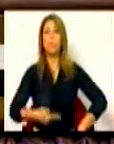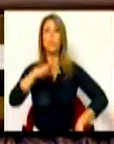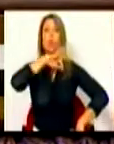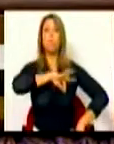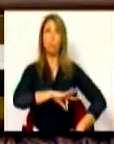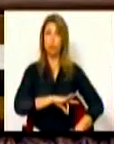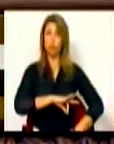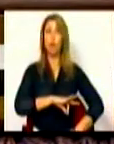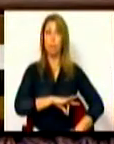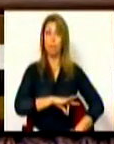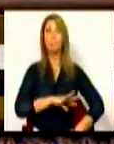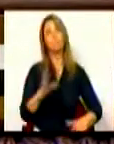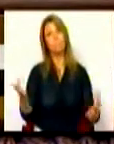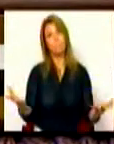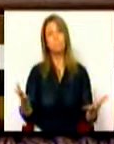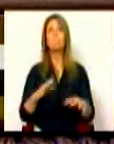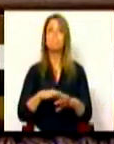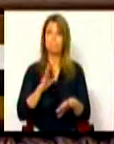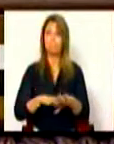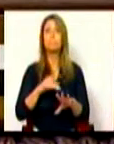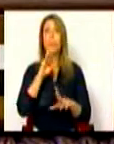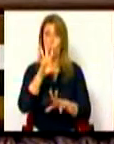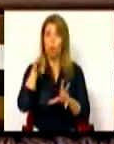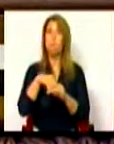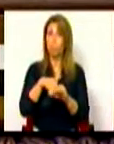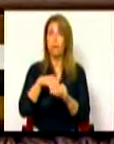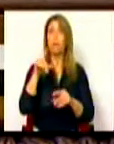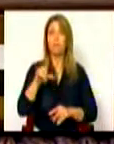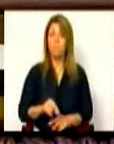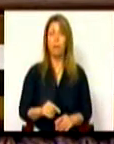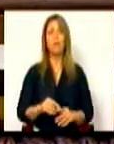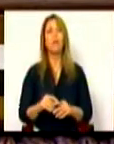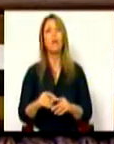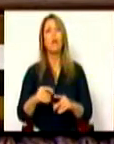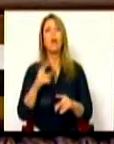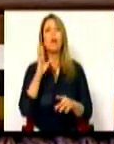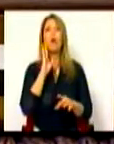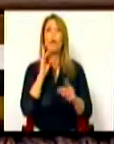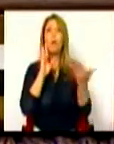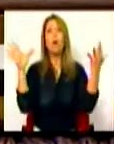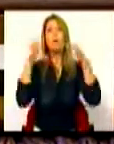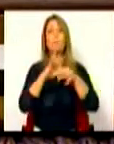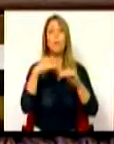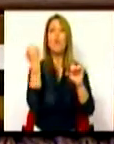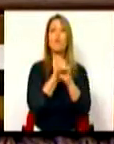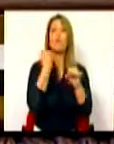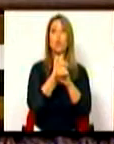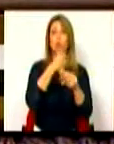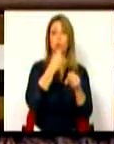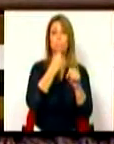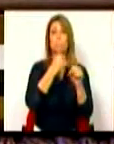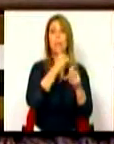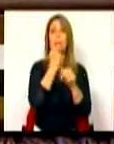devendo ser, por isso, também considerados, conforme a Lei do Trabalho em Funções Públicas determina, e